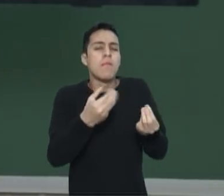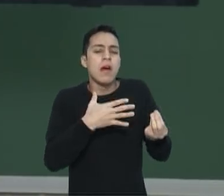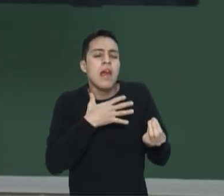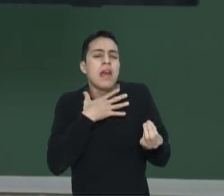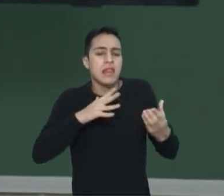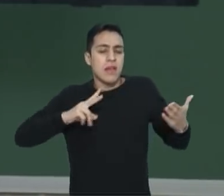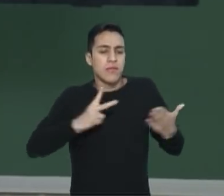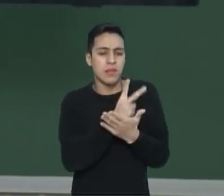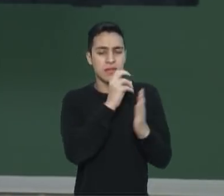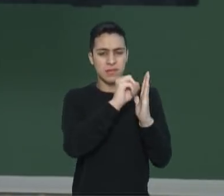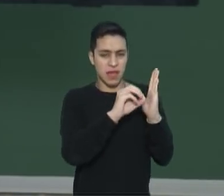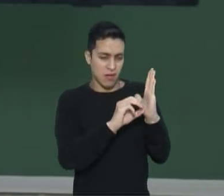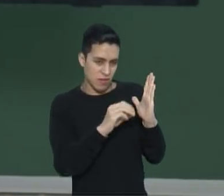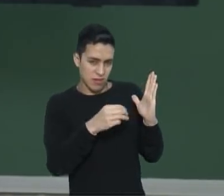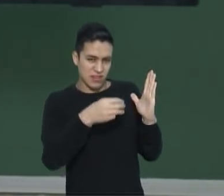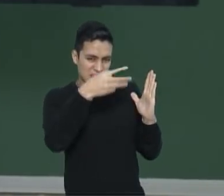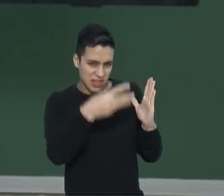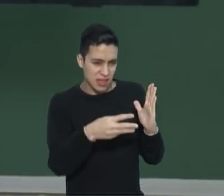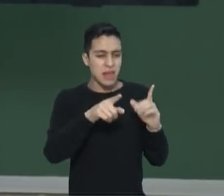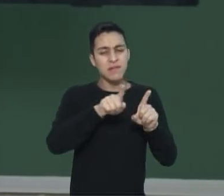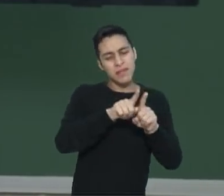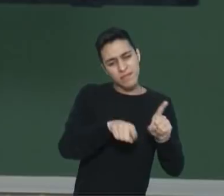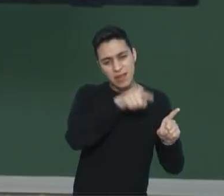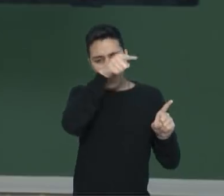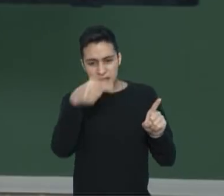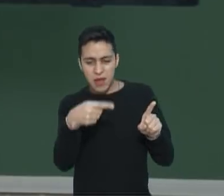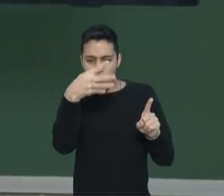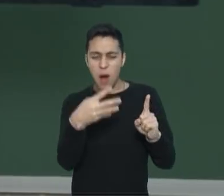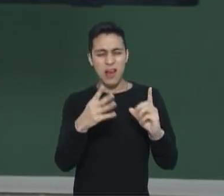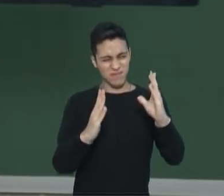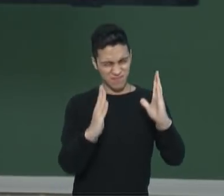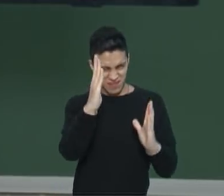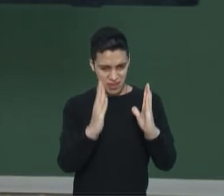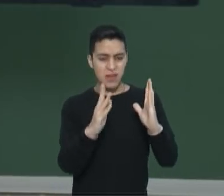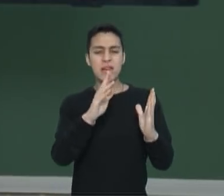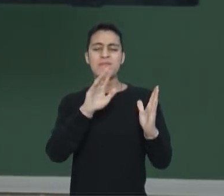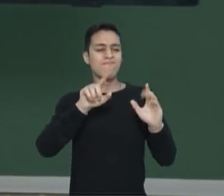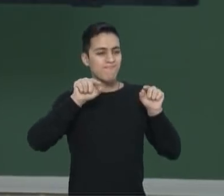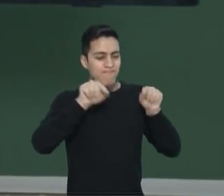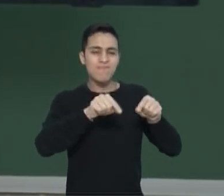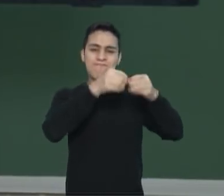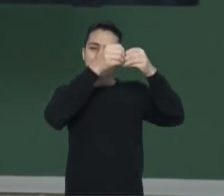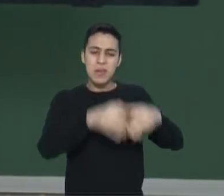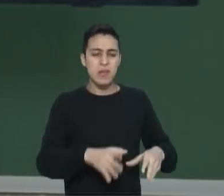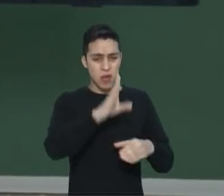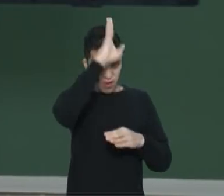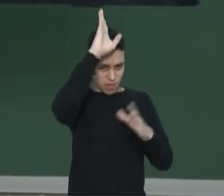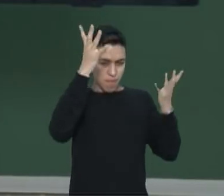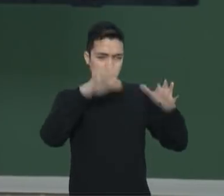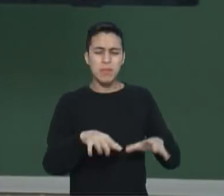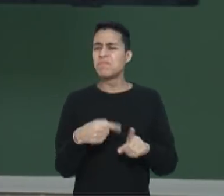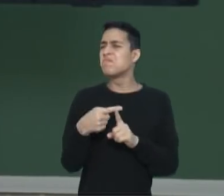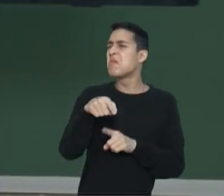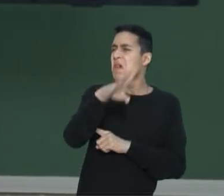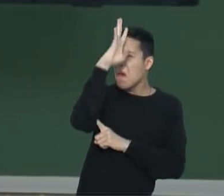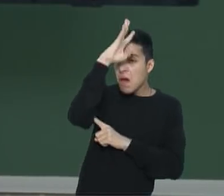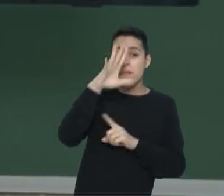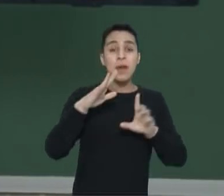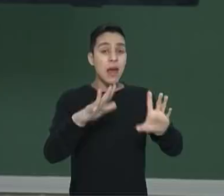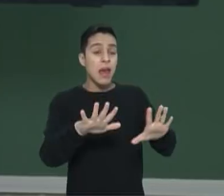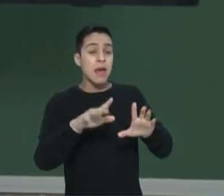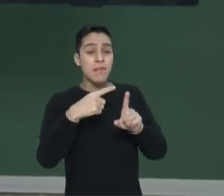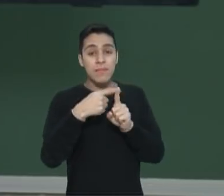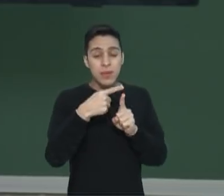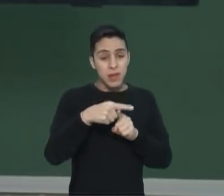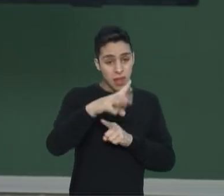no século III, século IV e que vai culminar com a queda de Roma. Por que Roma? Porque Roma é o símbolo do